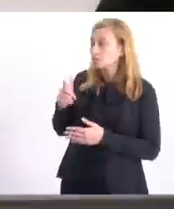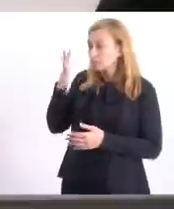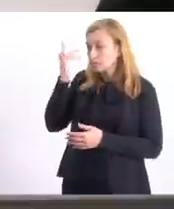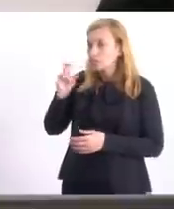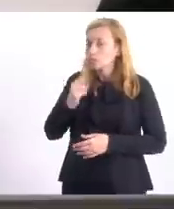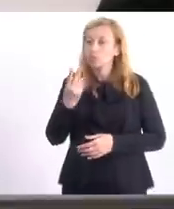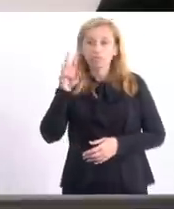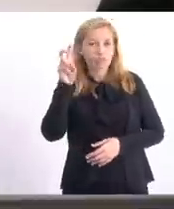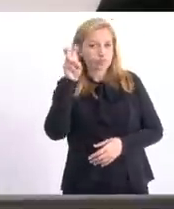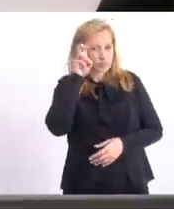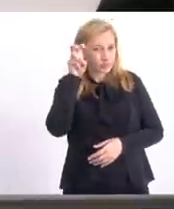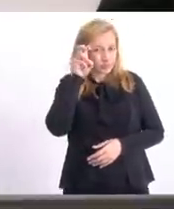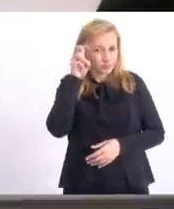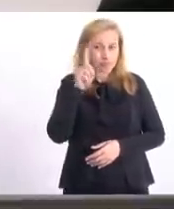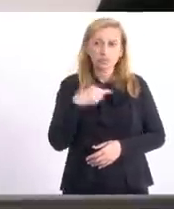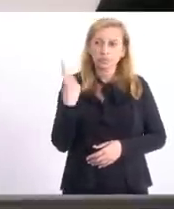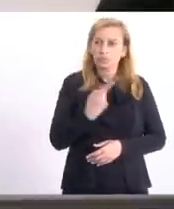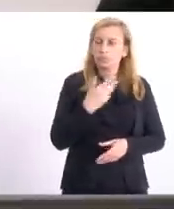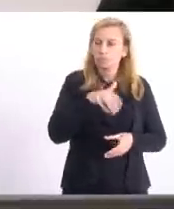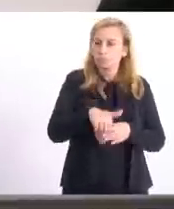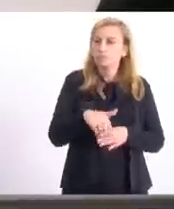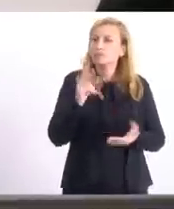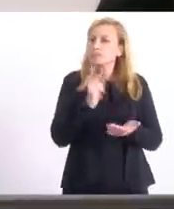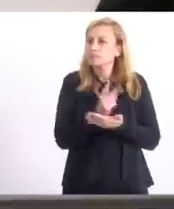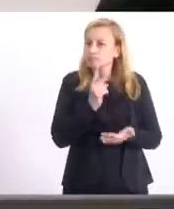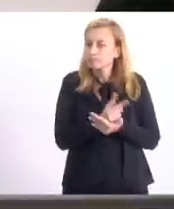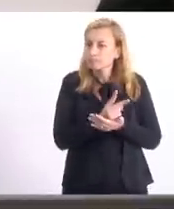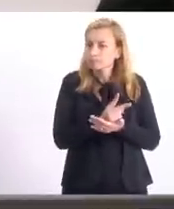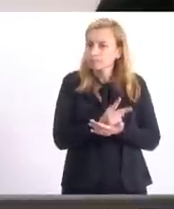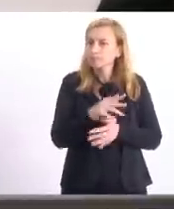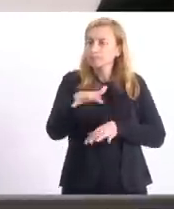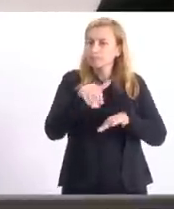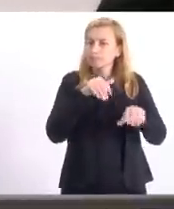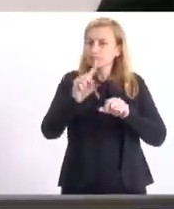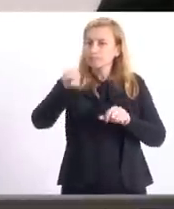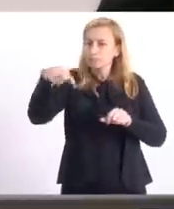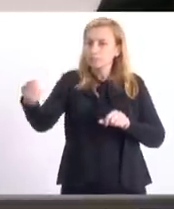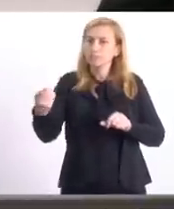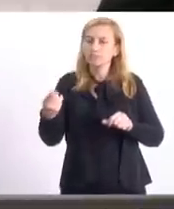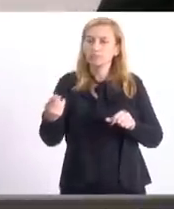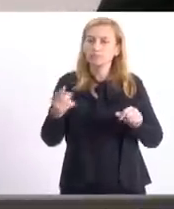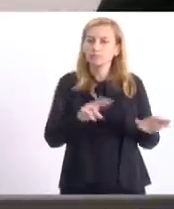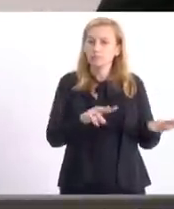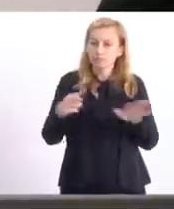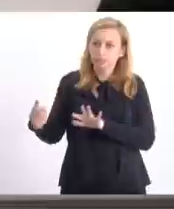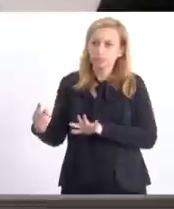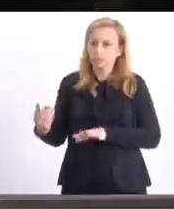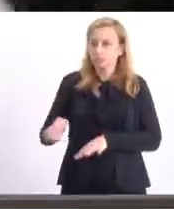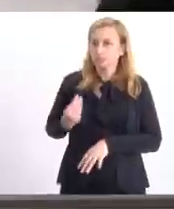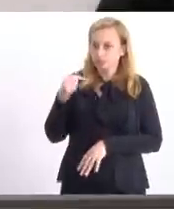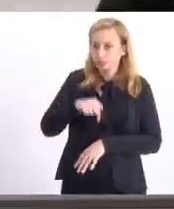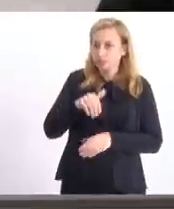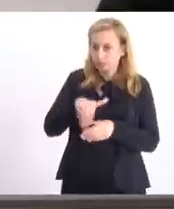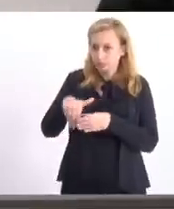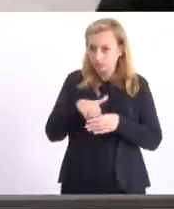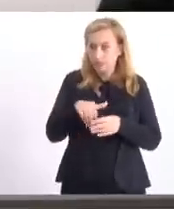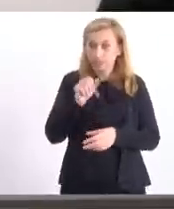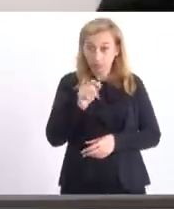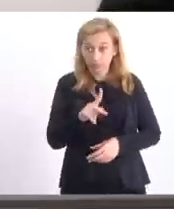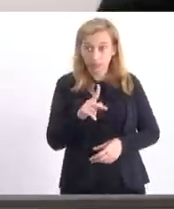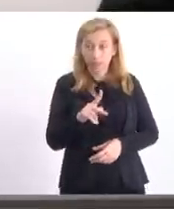quinta-feira. Nós vamos votar, mesmo que ele tenha que convocar na próxima semana, nós estaremos aqui para votar.